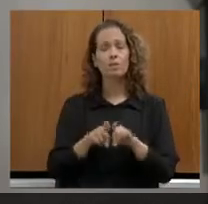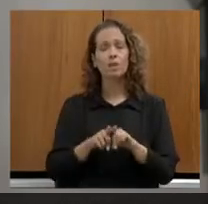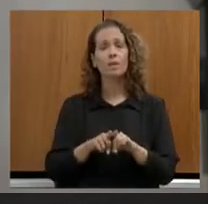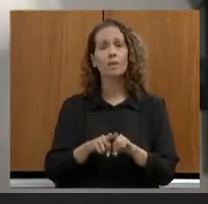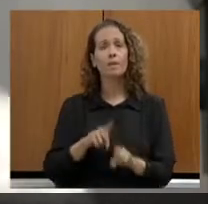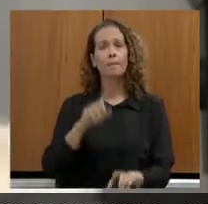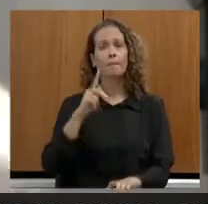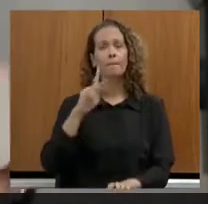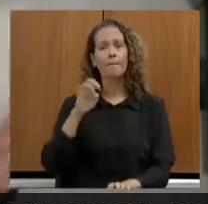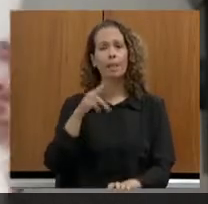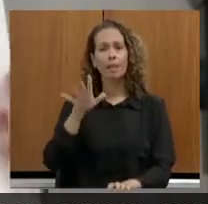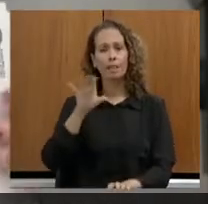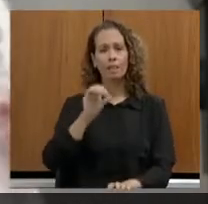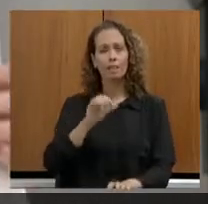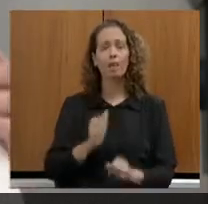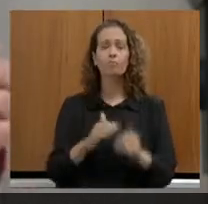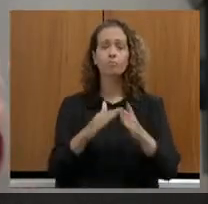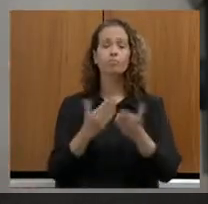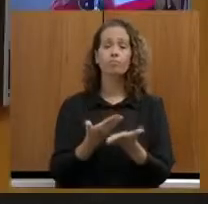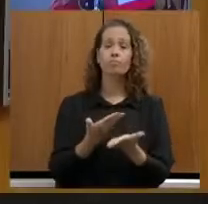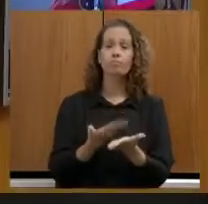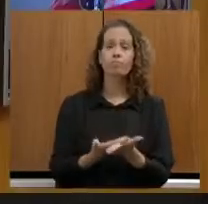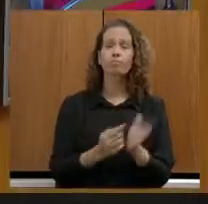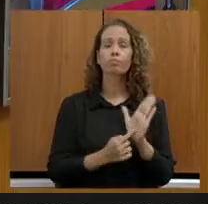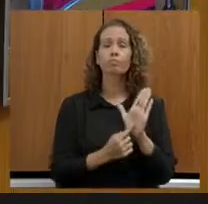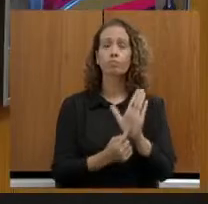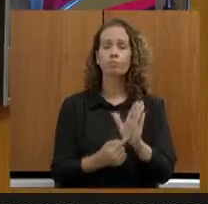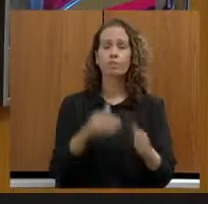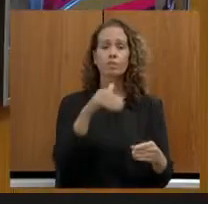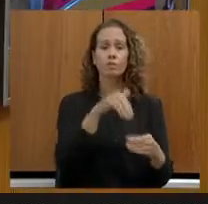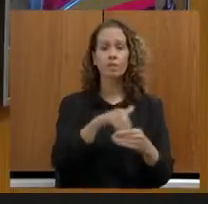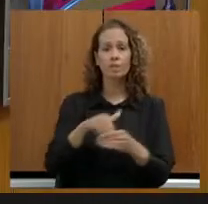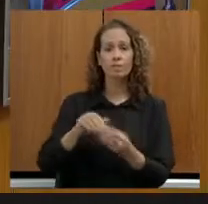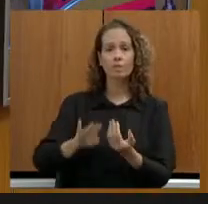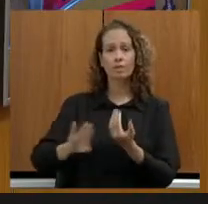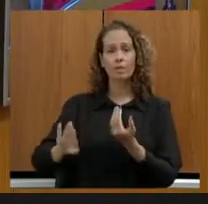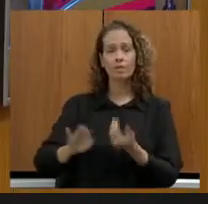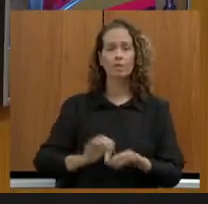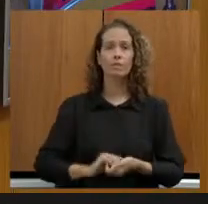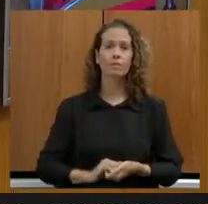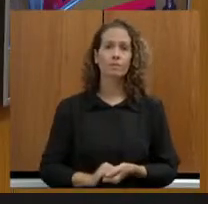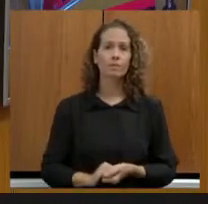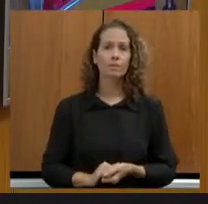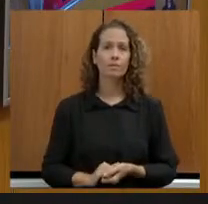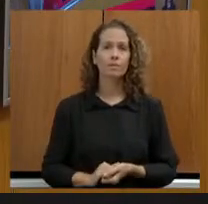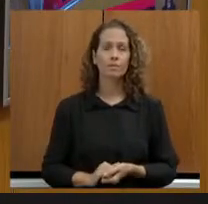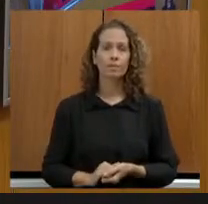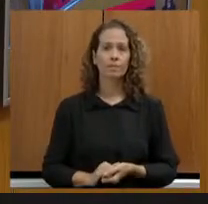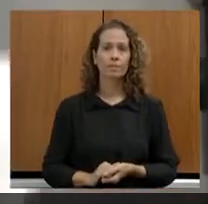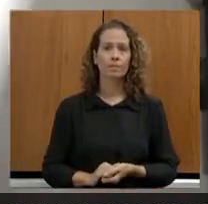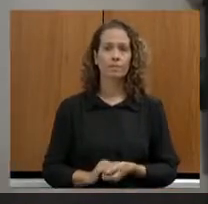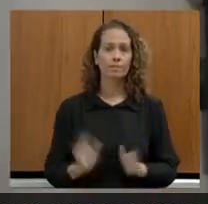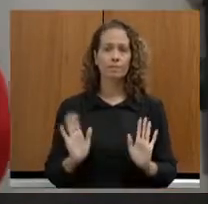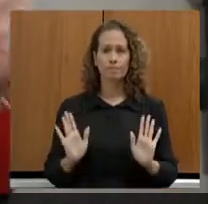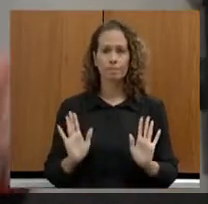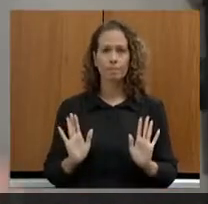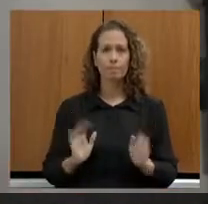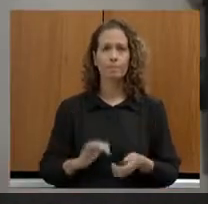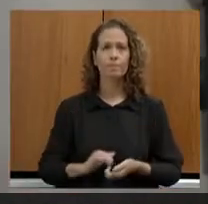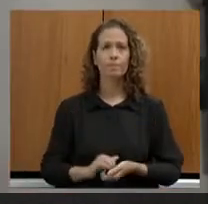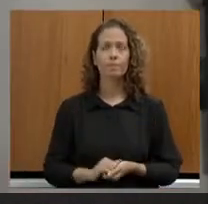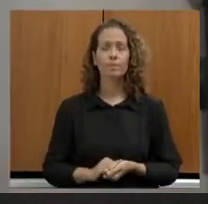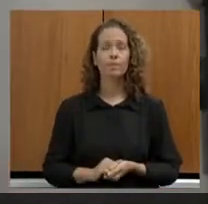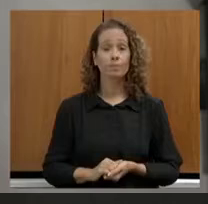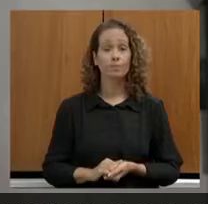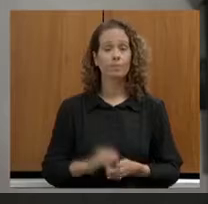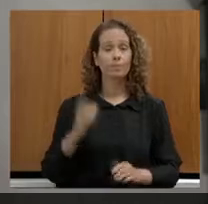é indagou se algum requerimento vai ser destacado para votação em separado e não